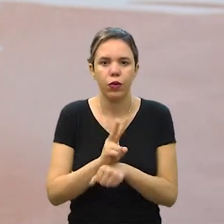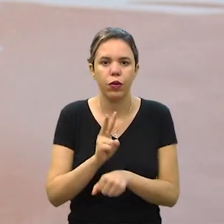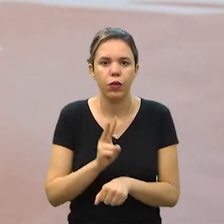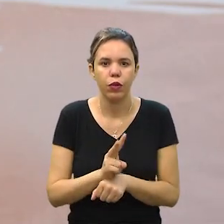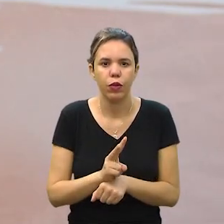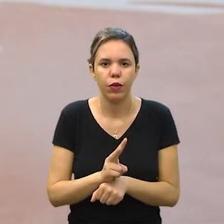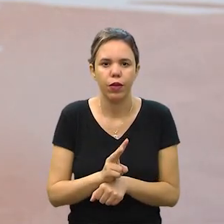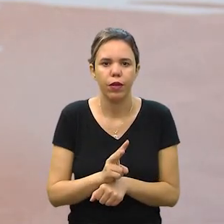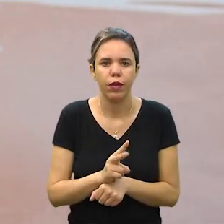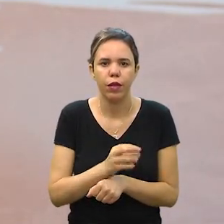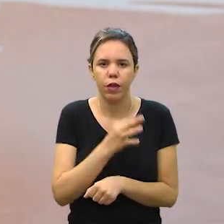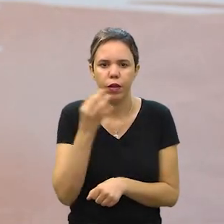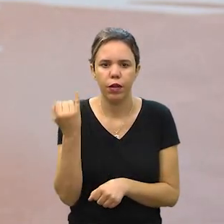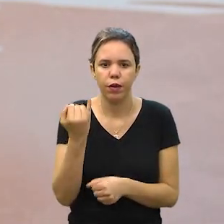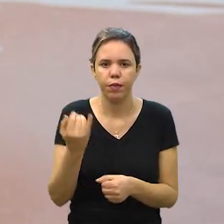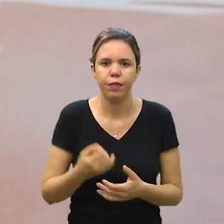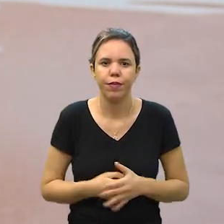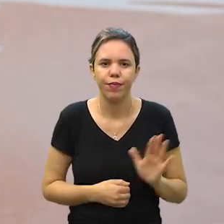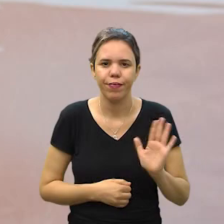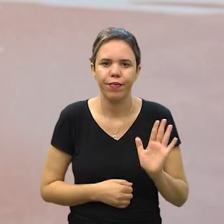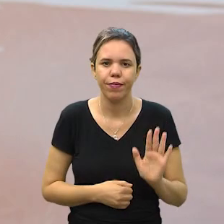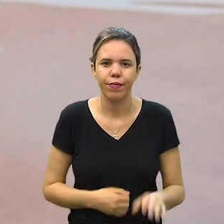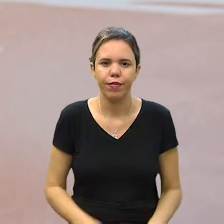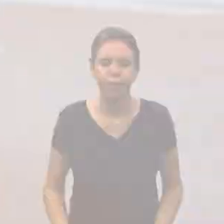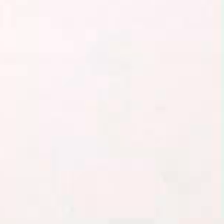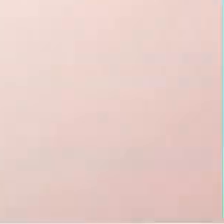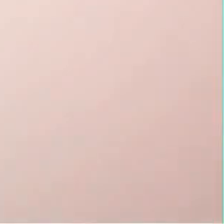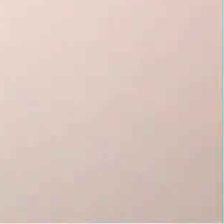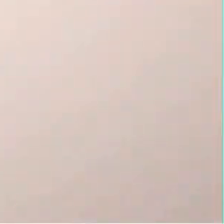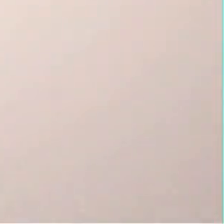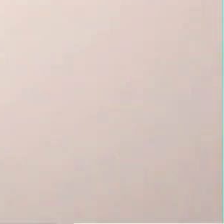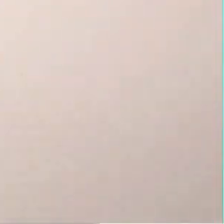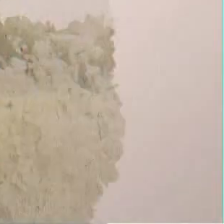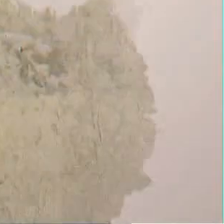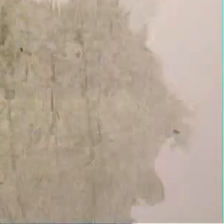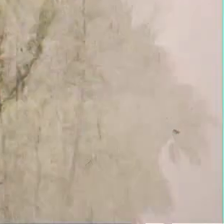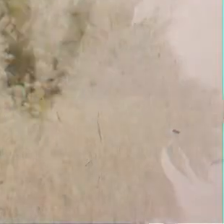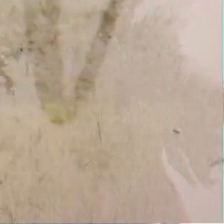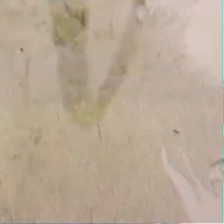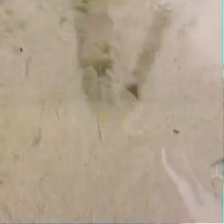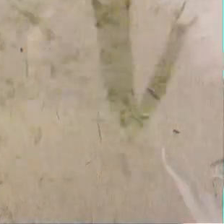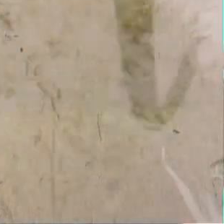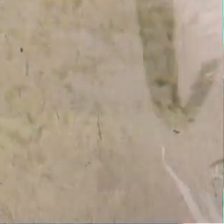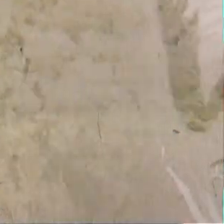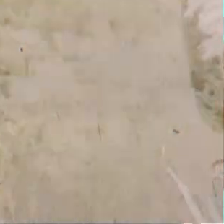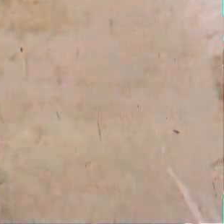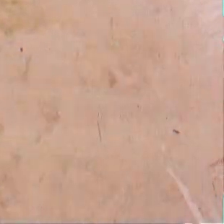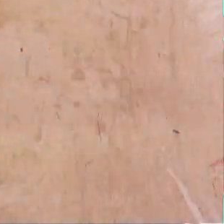se cuida, autocuidado é tudo nesse momento. Tchau!